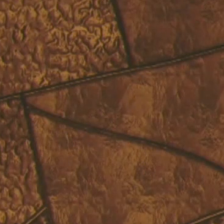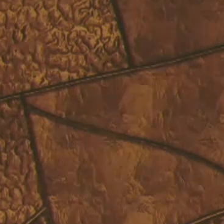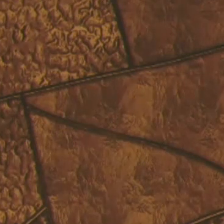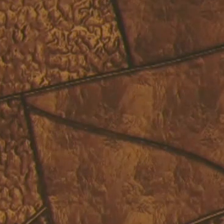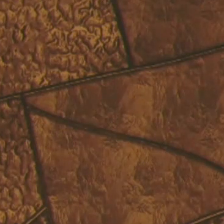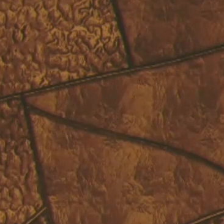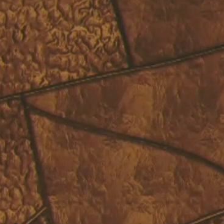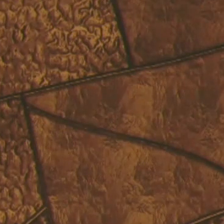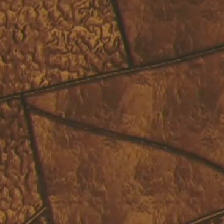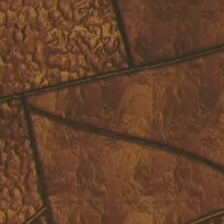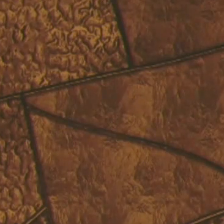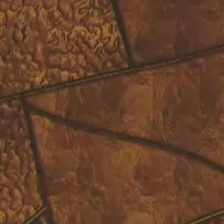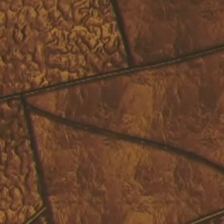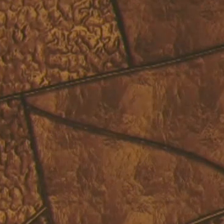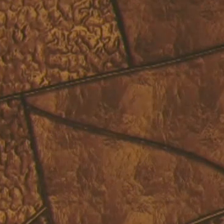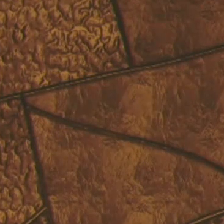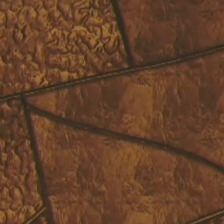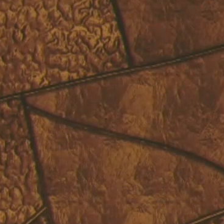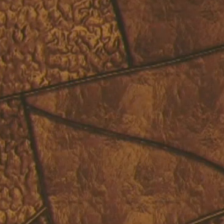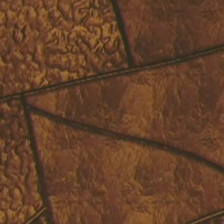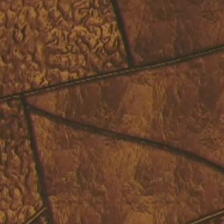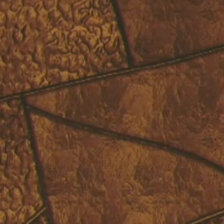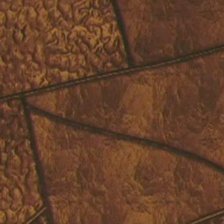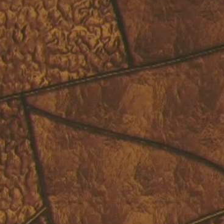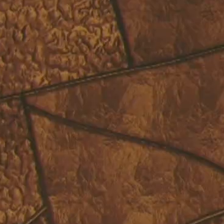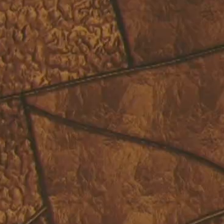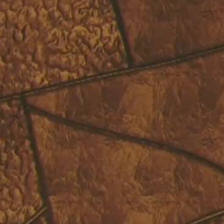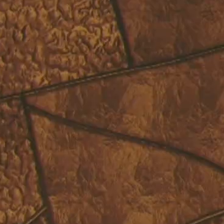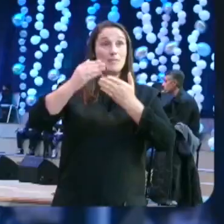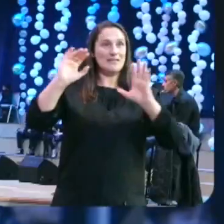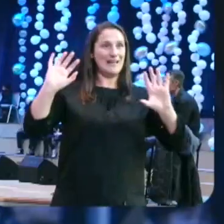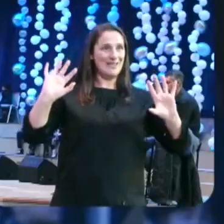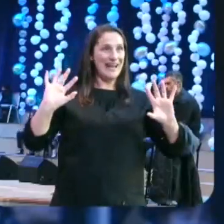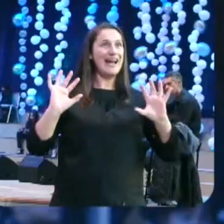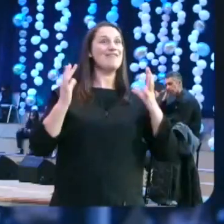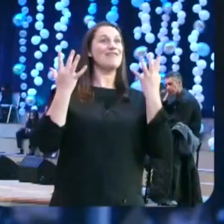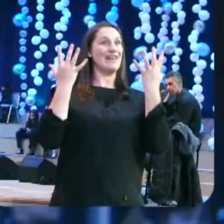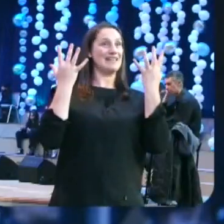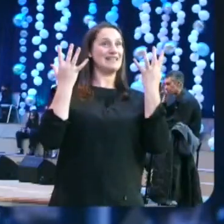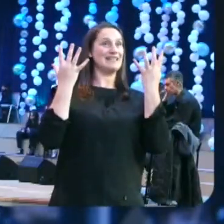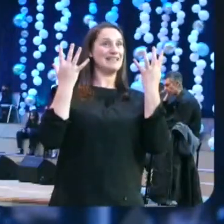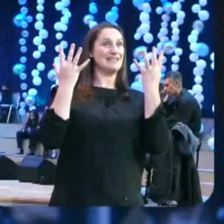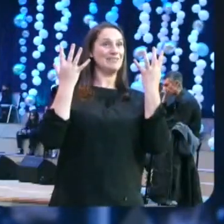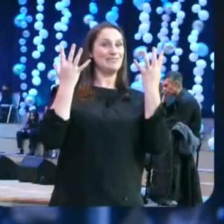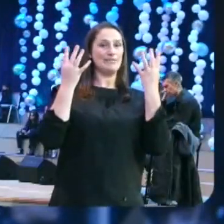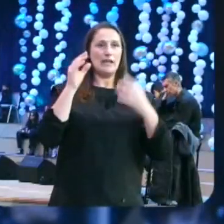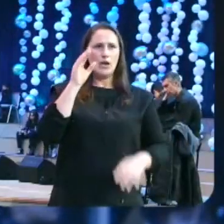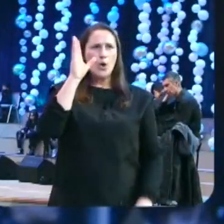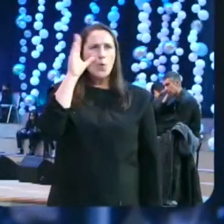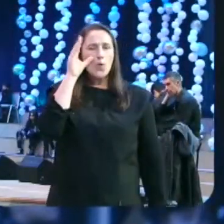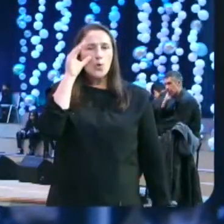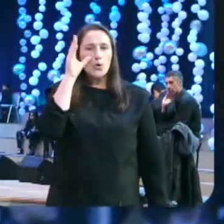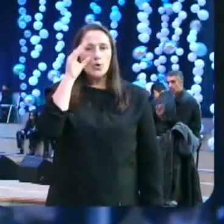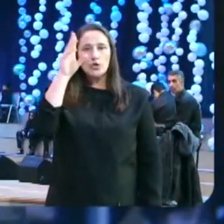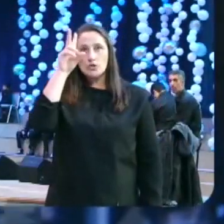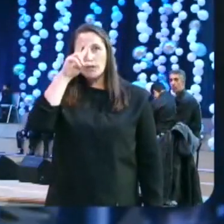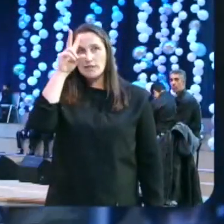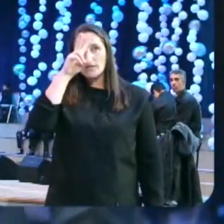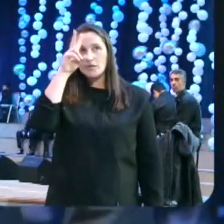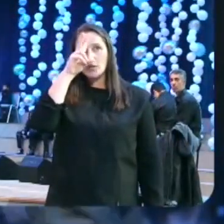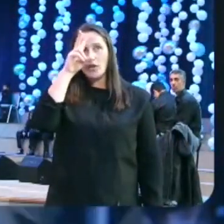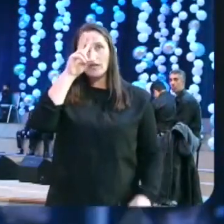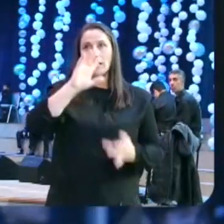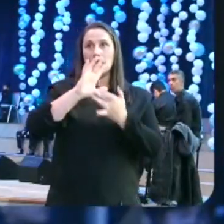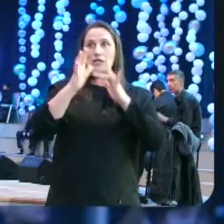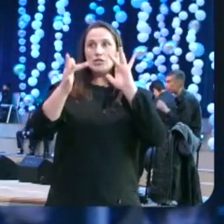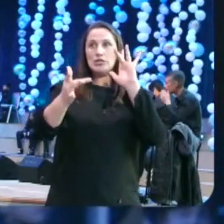estava perdido e foi achado. E começaram a festa. É interessante que nessa história,